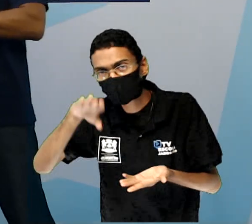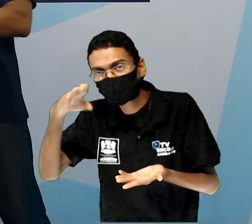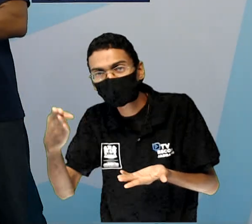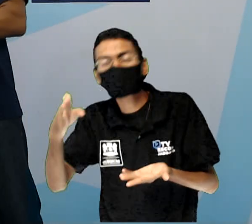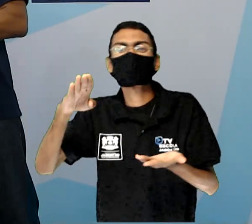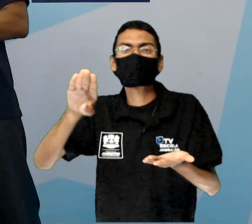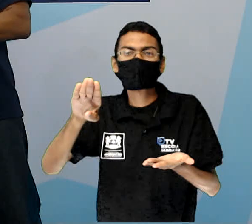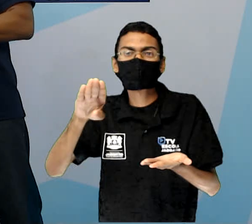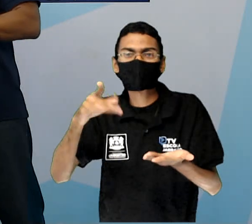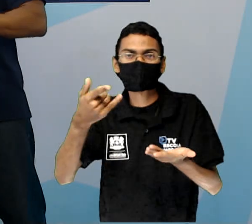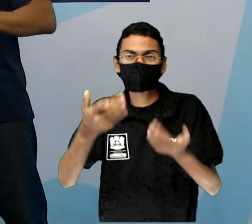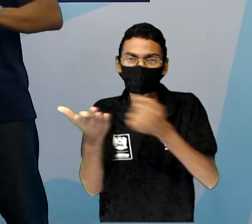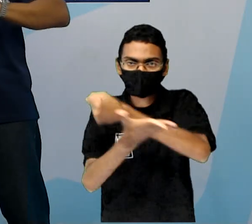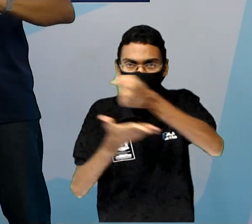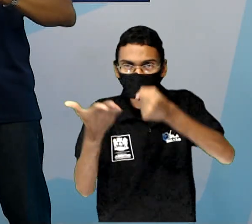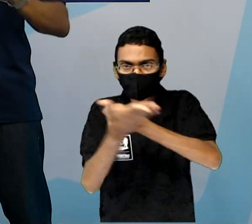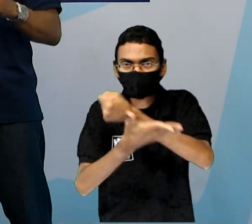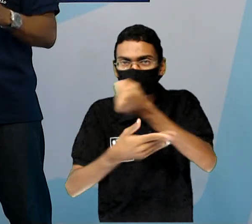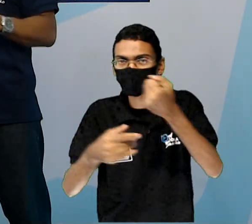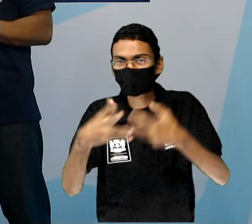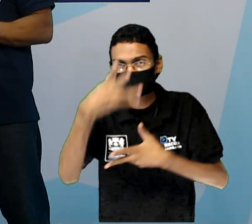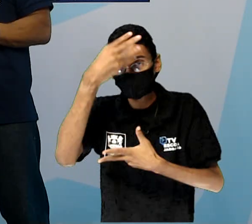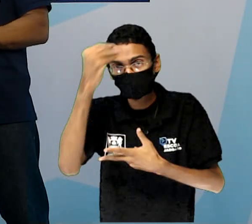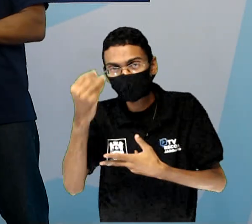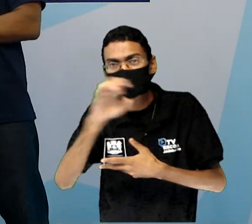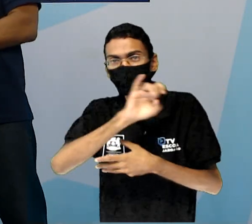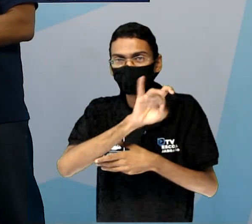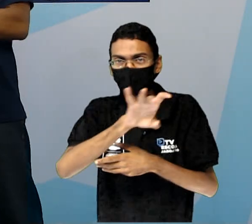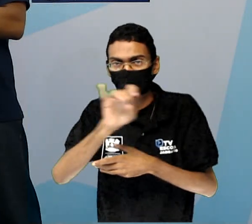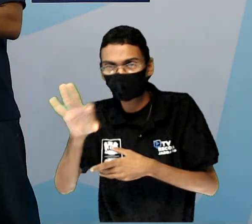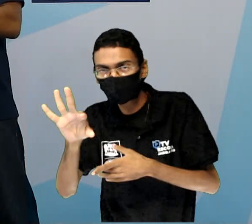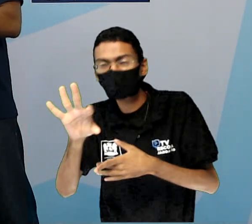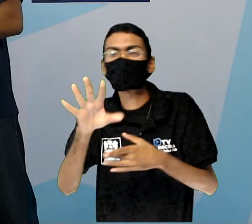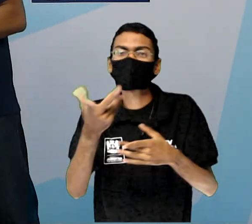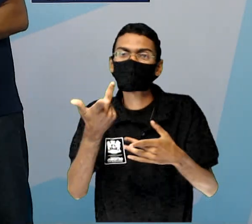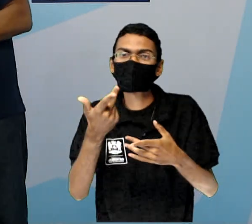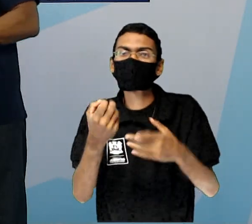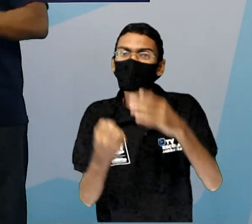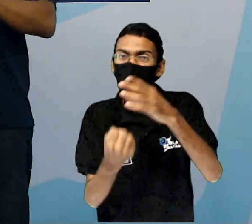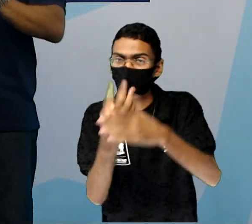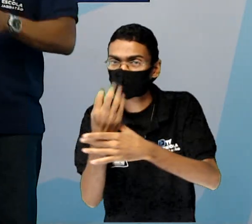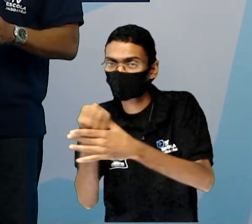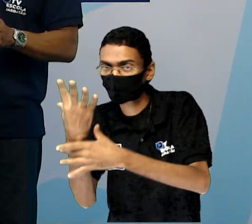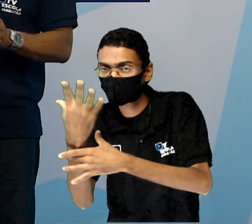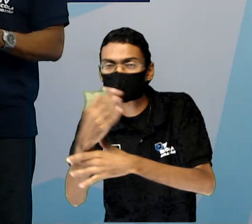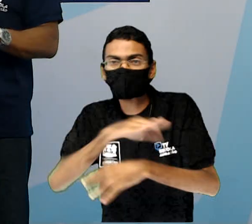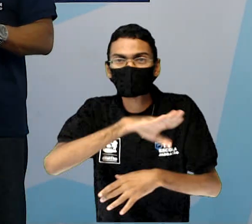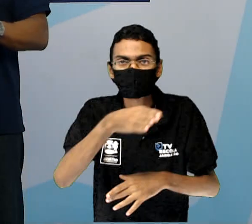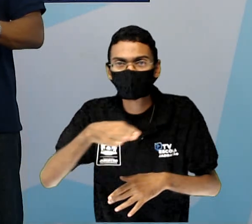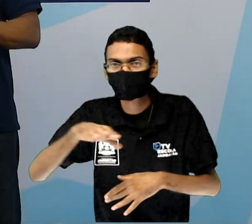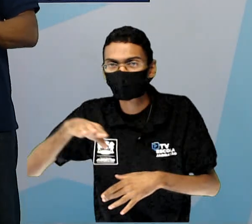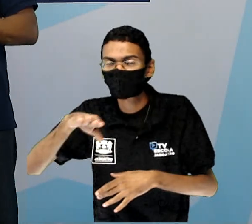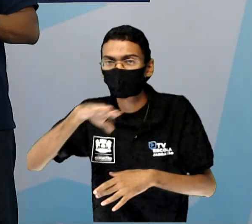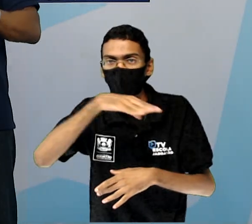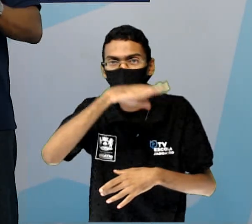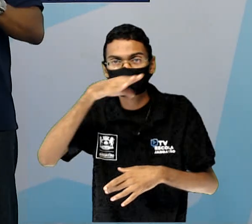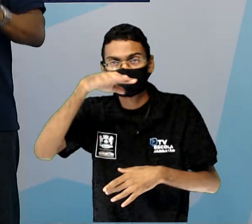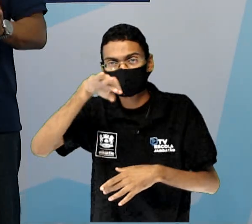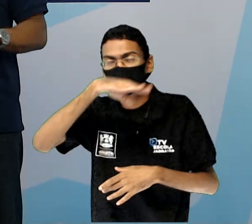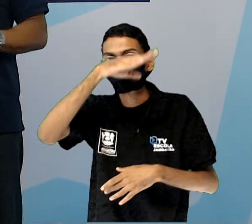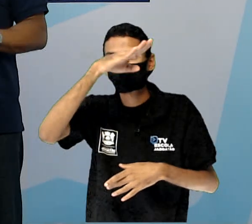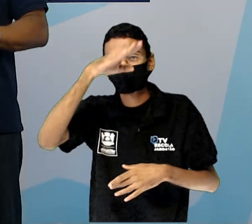gente encontra as montanhas, a cadeia de montanhas como o Cáucaso, o Pamir e o Altai. Beleza? Então, para efeito de